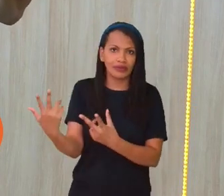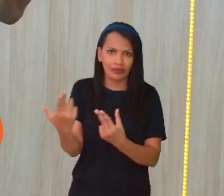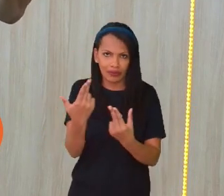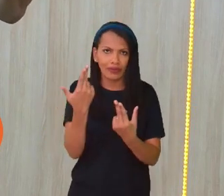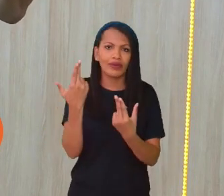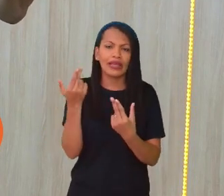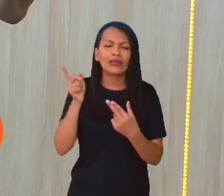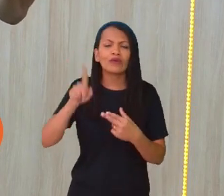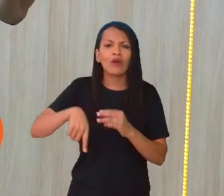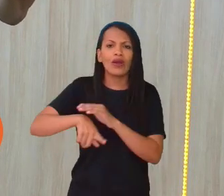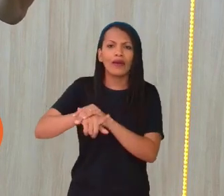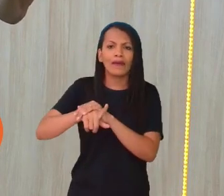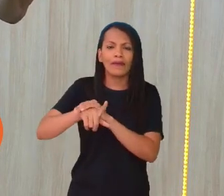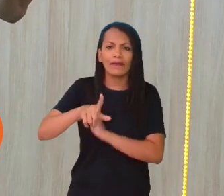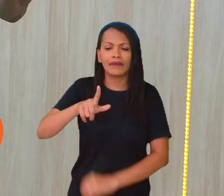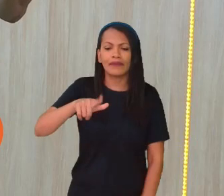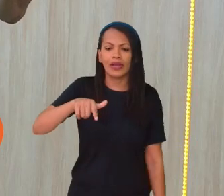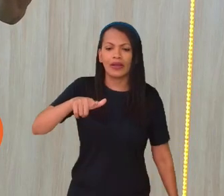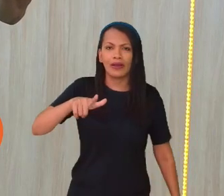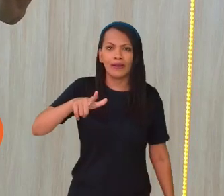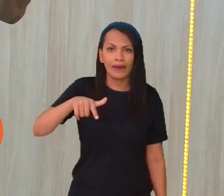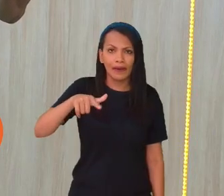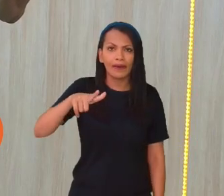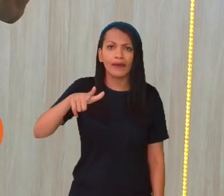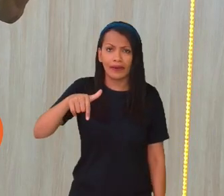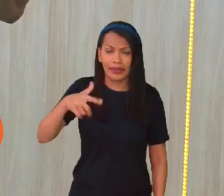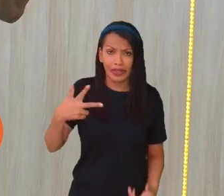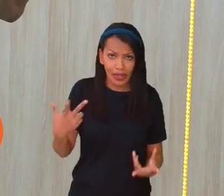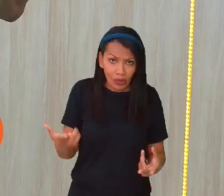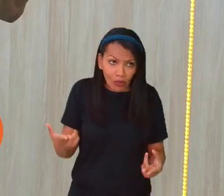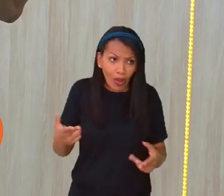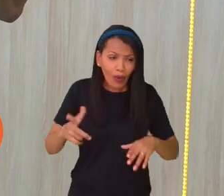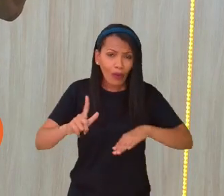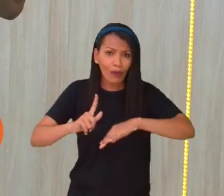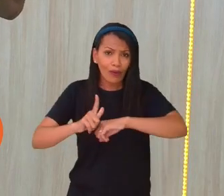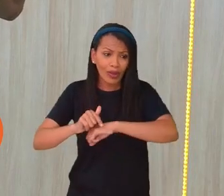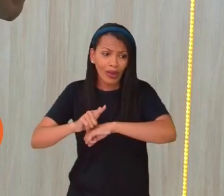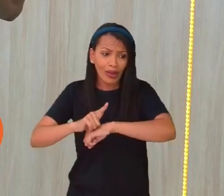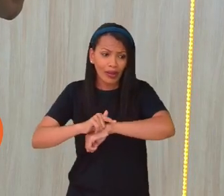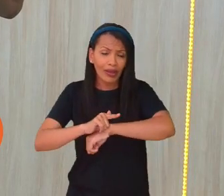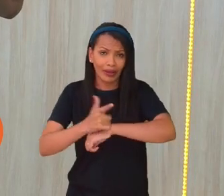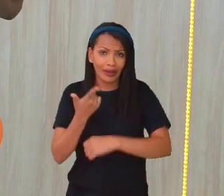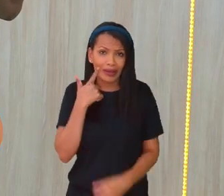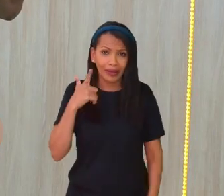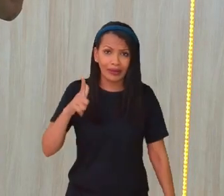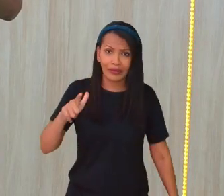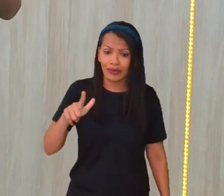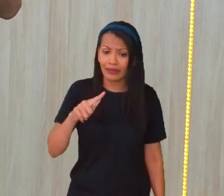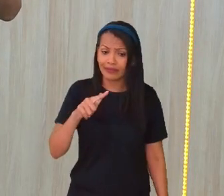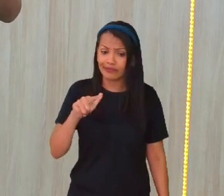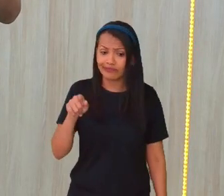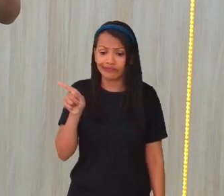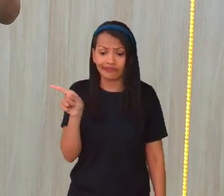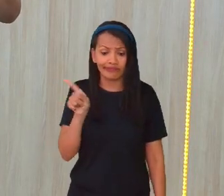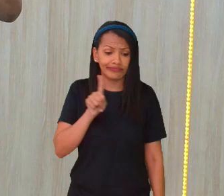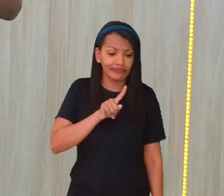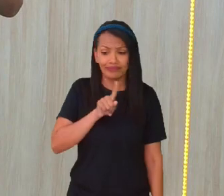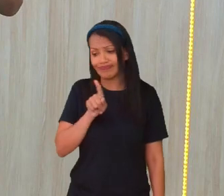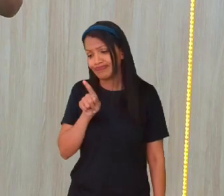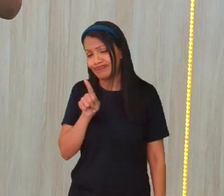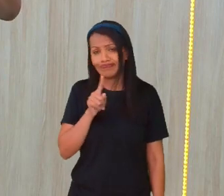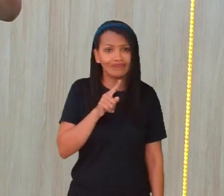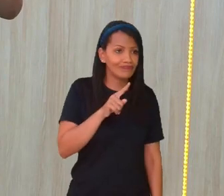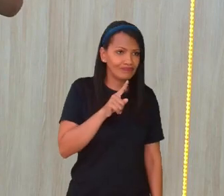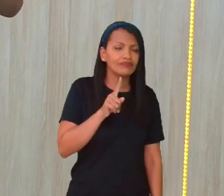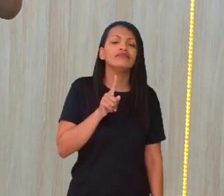lagartixa, ficar assim, ó, a cabeça balançando. Não é? Só assim, ó. Sim, senhor. Não. A gente tem que raciocinar, tem